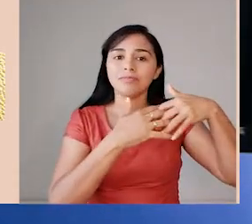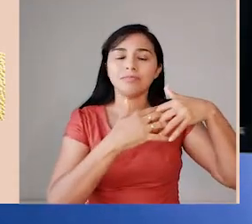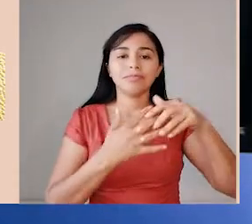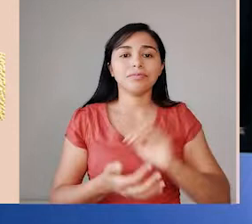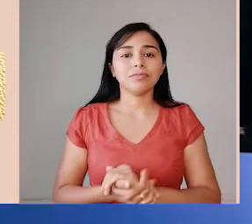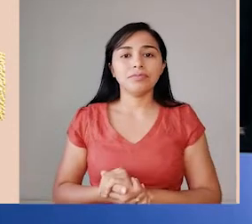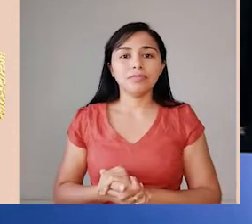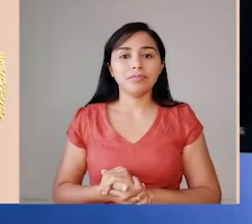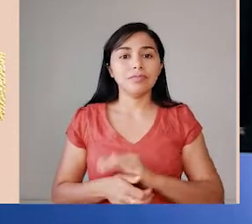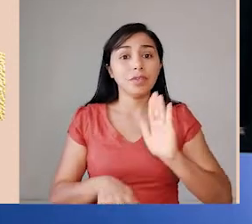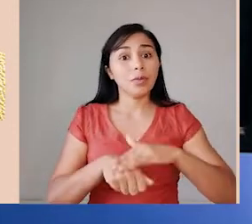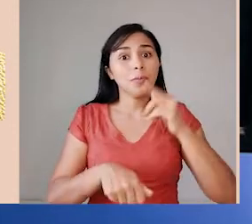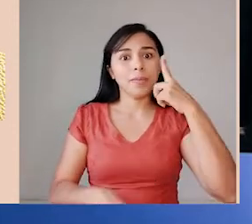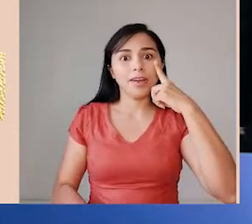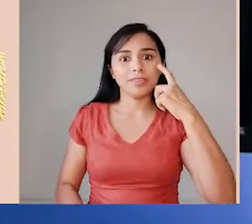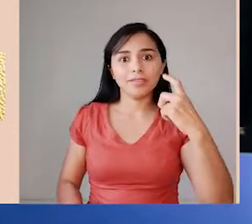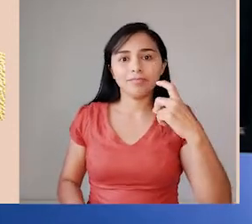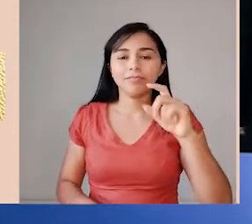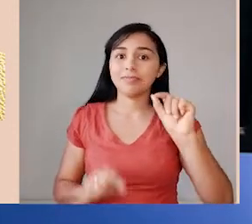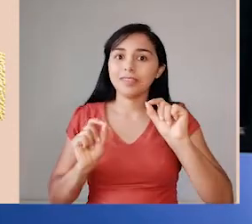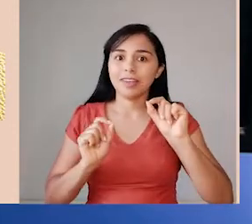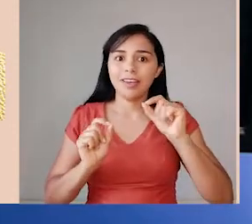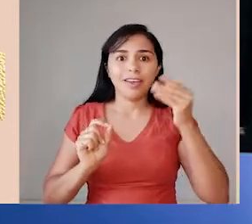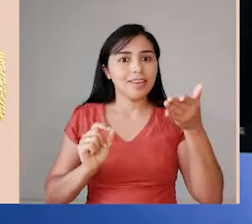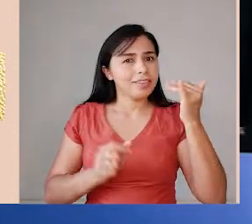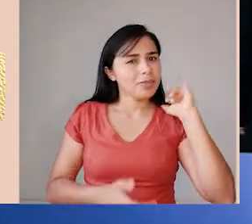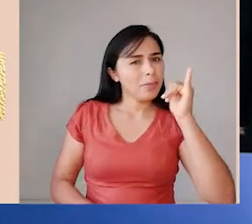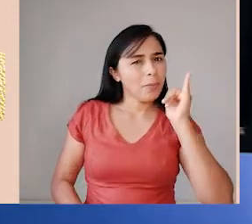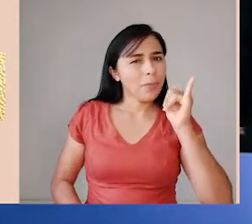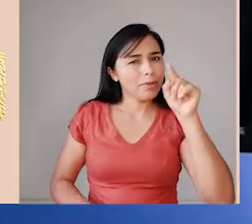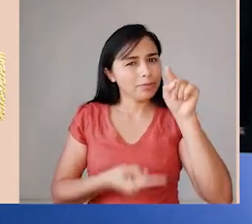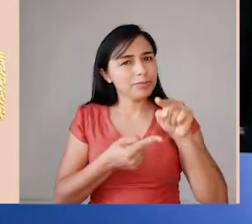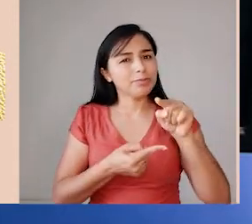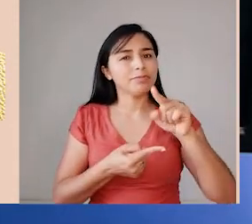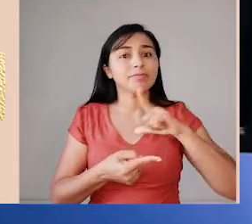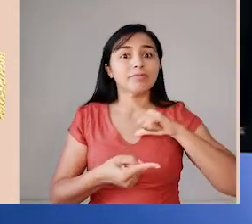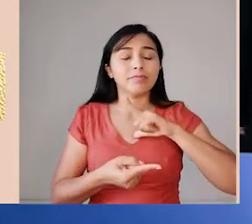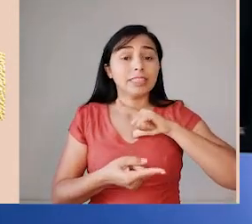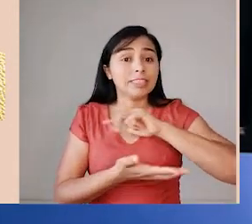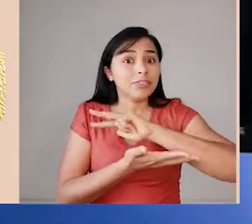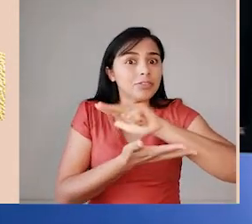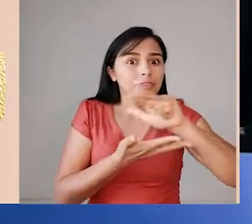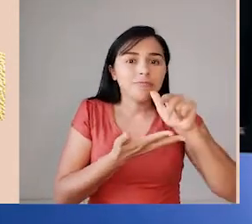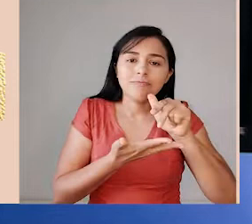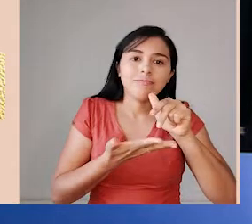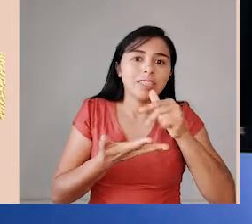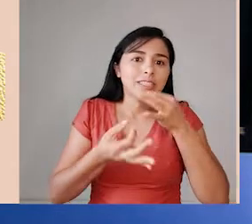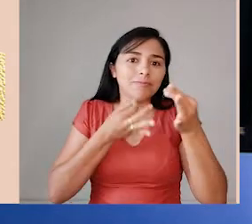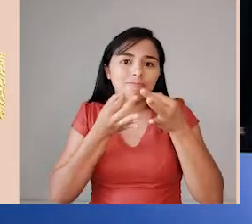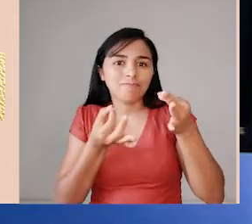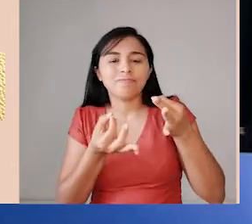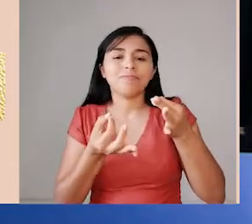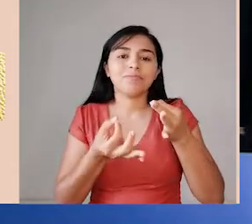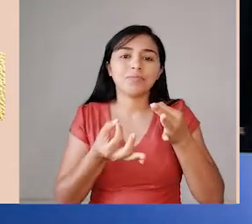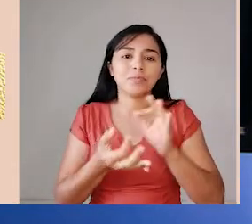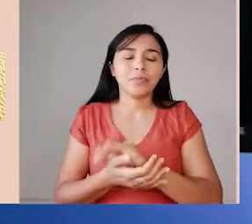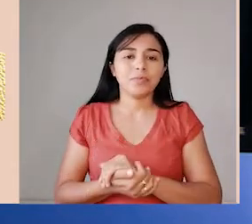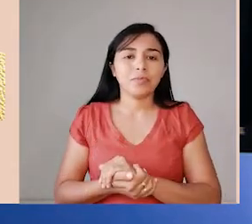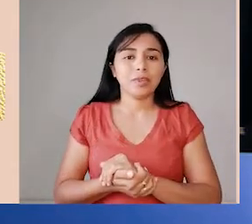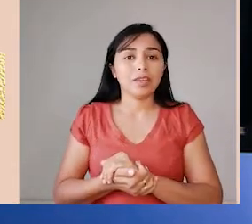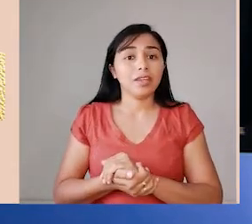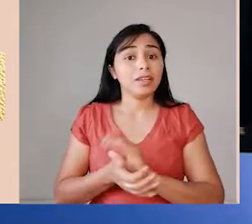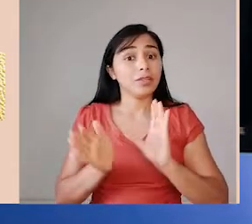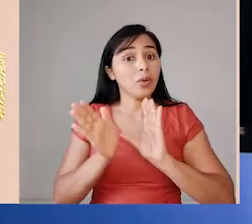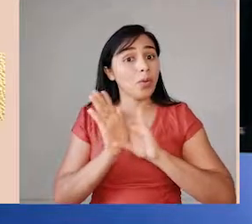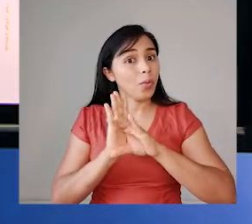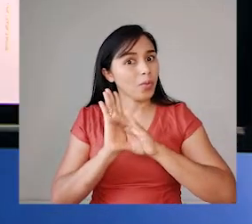cheio de sugestões. Então, o miniconto, como definição simples, é um conto de extensão